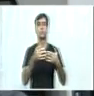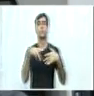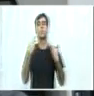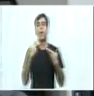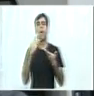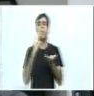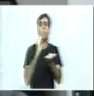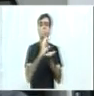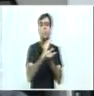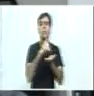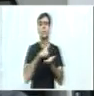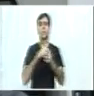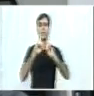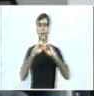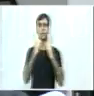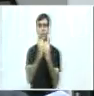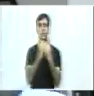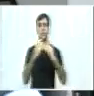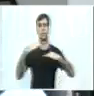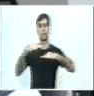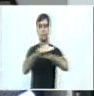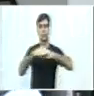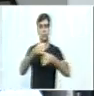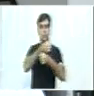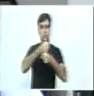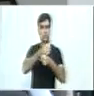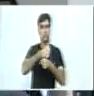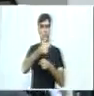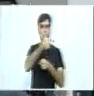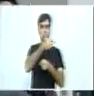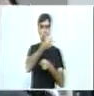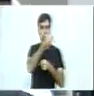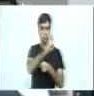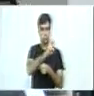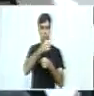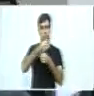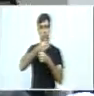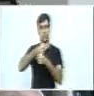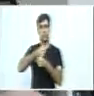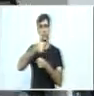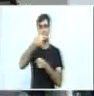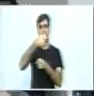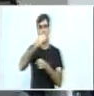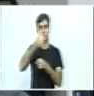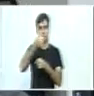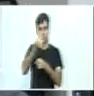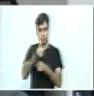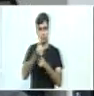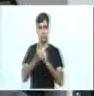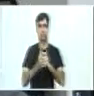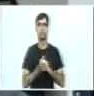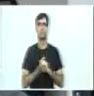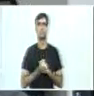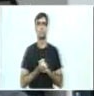pelo Departamento de Trânsito nos anos de 2015 e 2016.